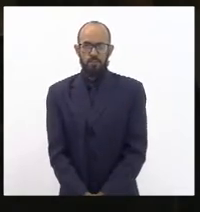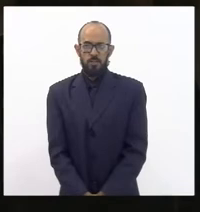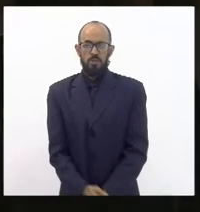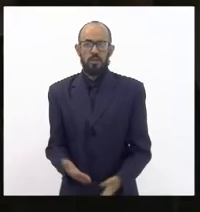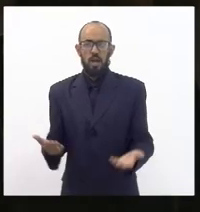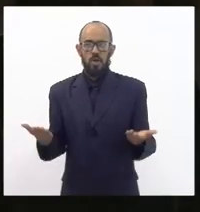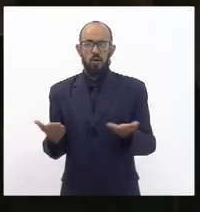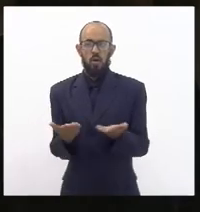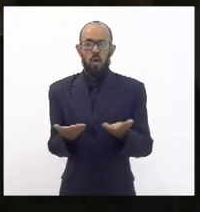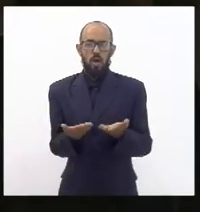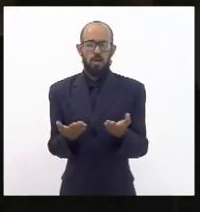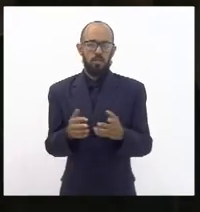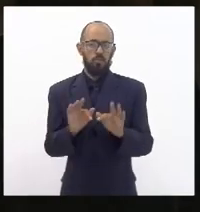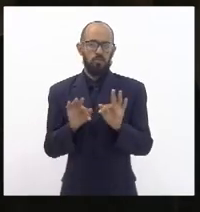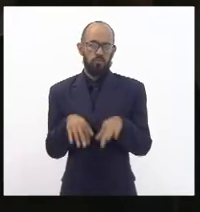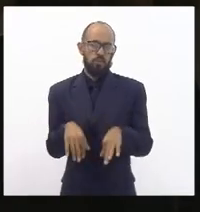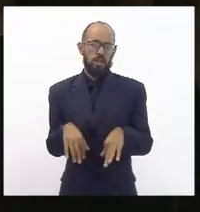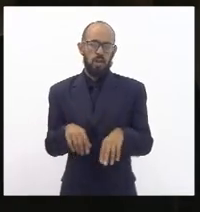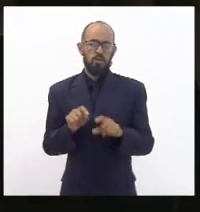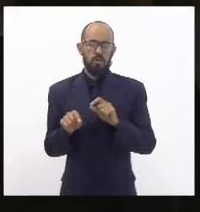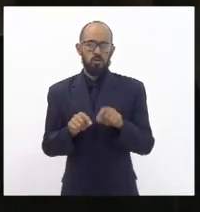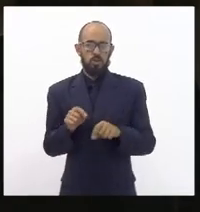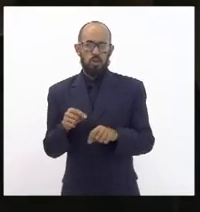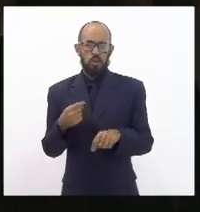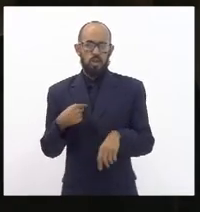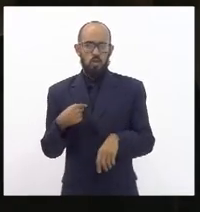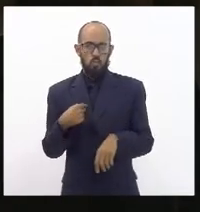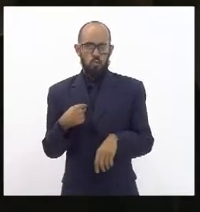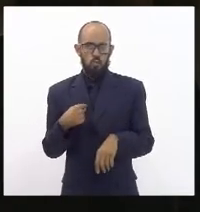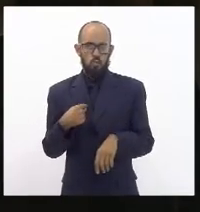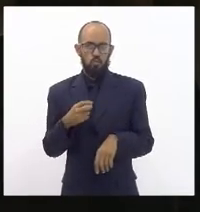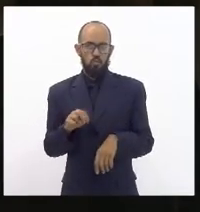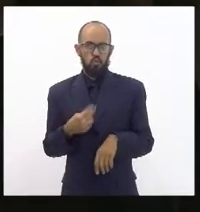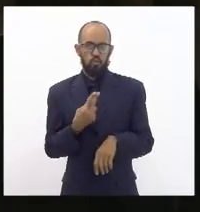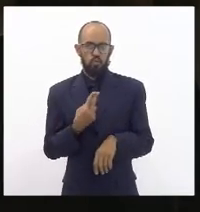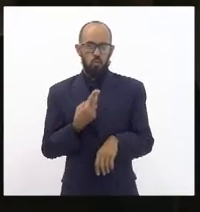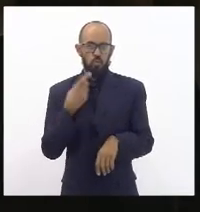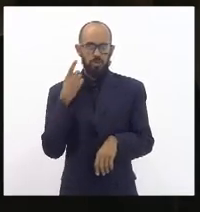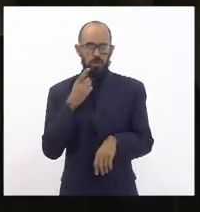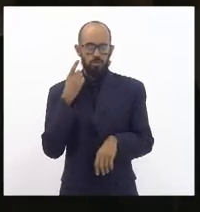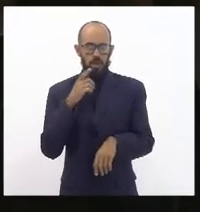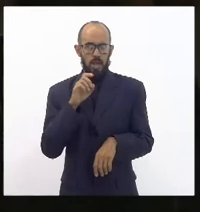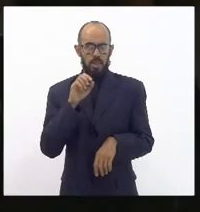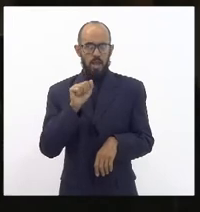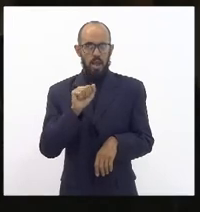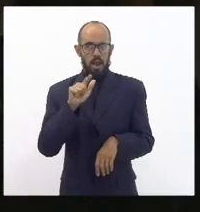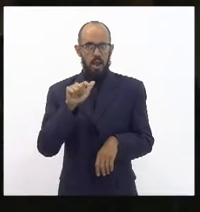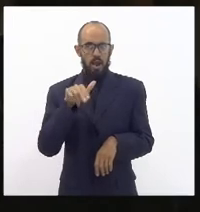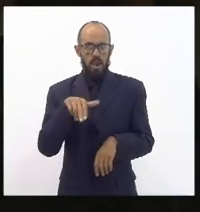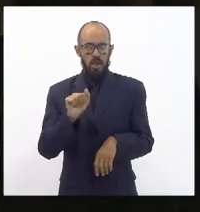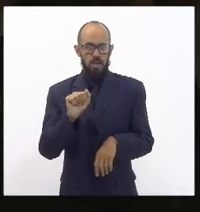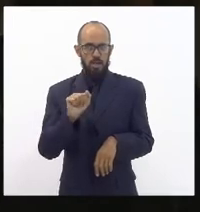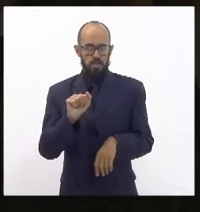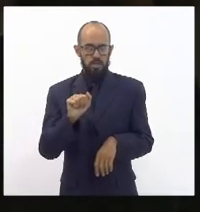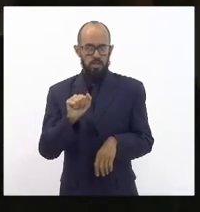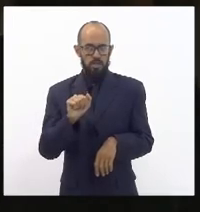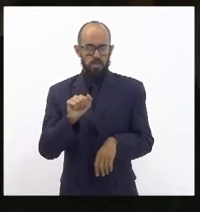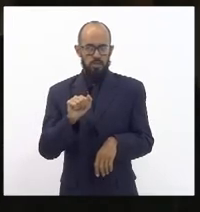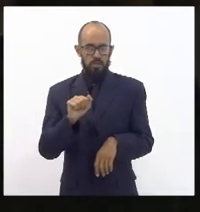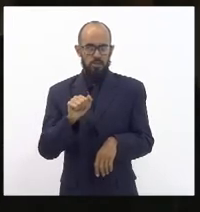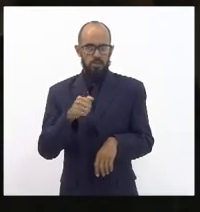com uma simples fala eu sou Deputado ao lá Passos comprometida com meu trabalho